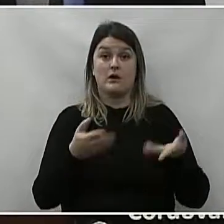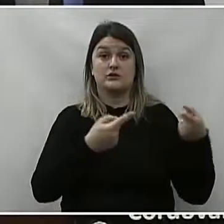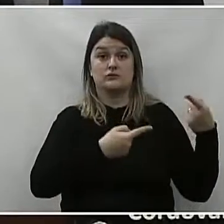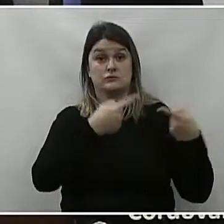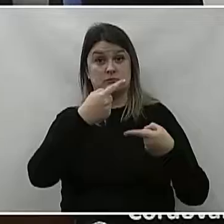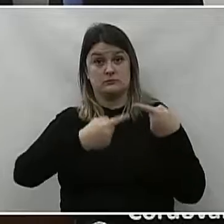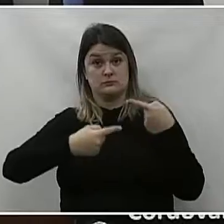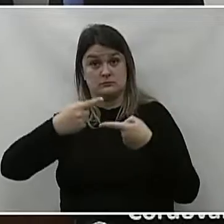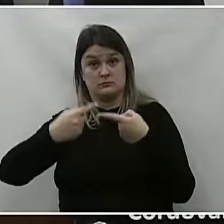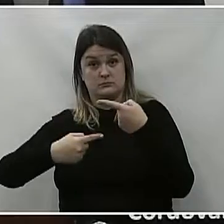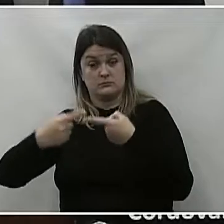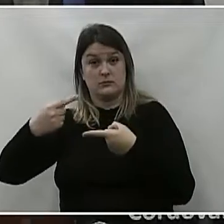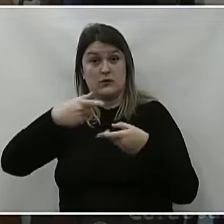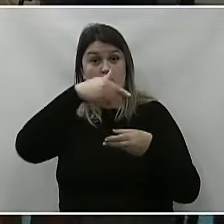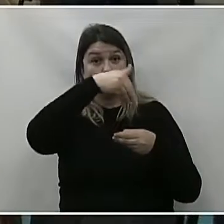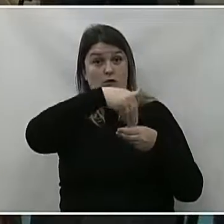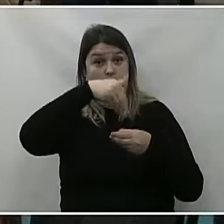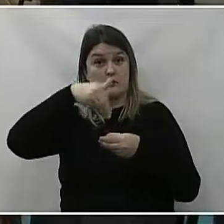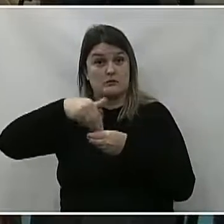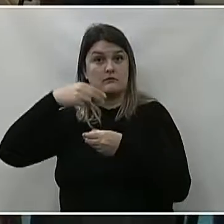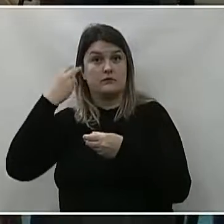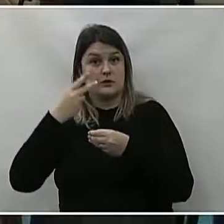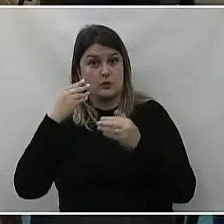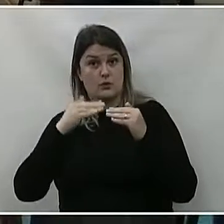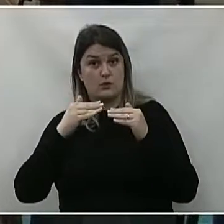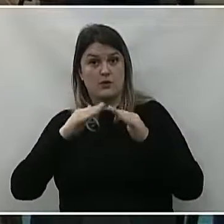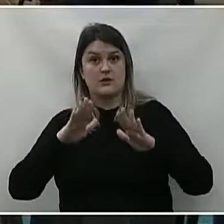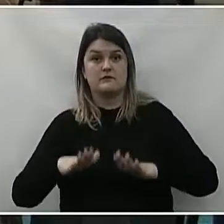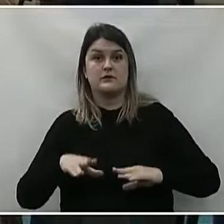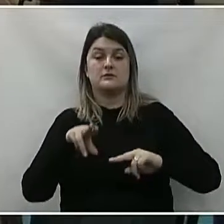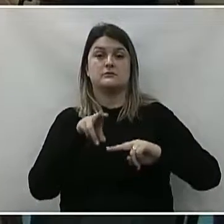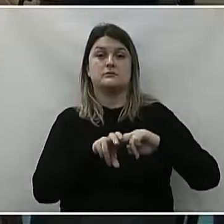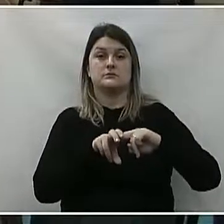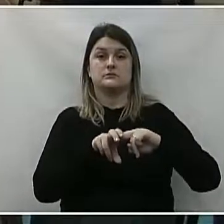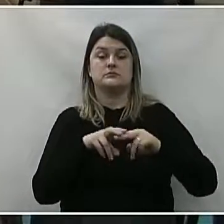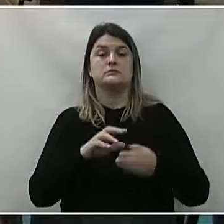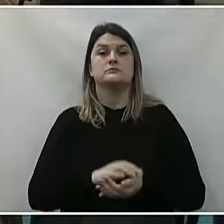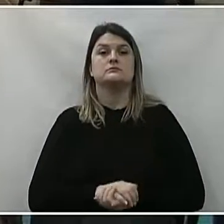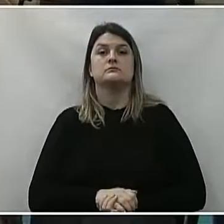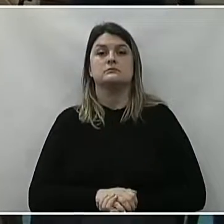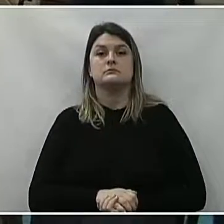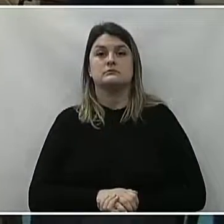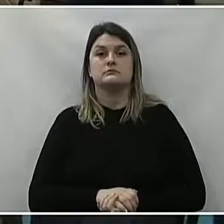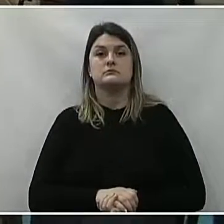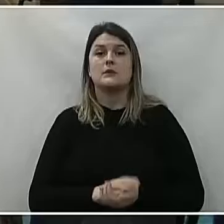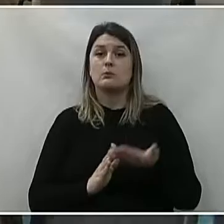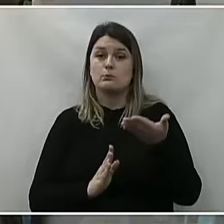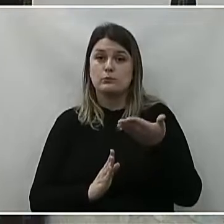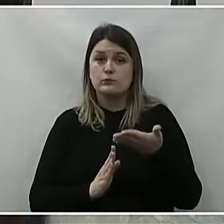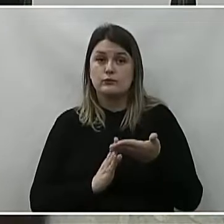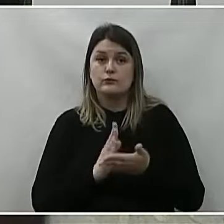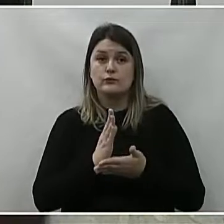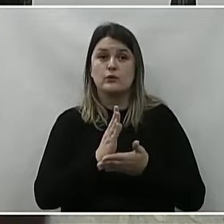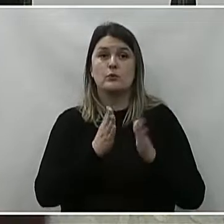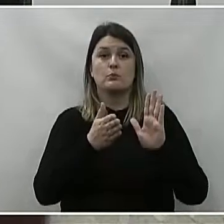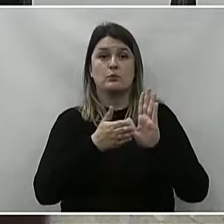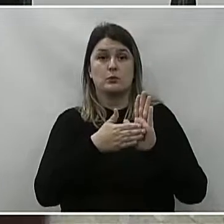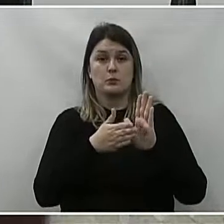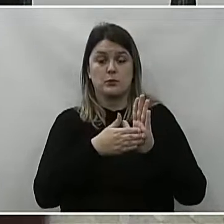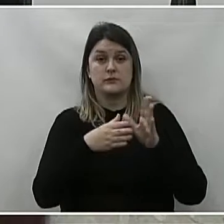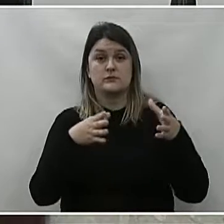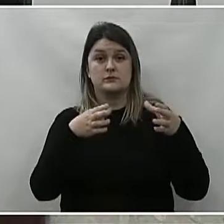discussão. Em votação. Senhores vereadores que aprovam, permaneçam como estão. Aprovado o parecer